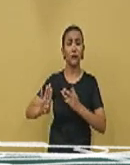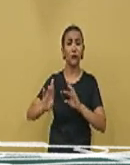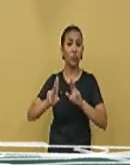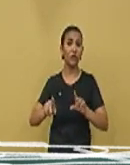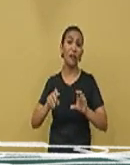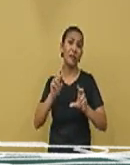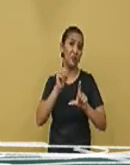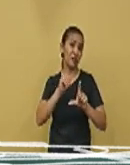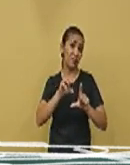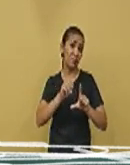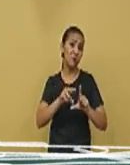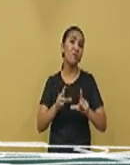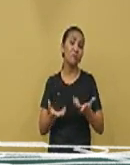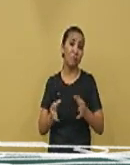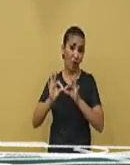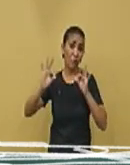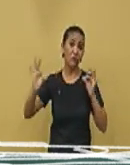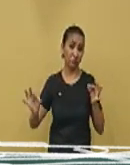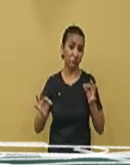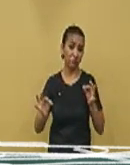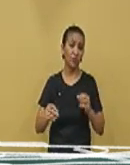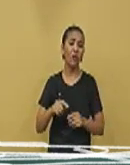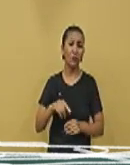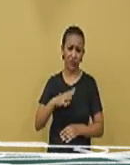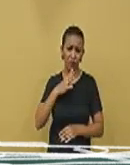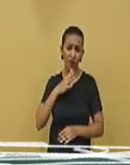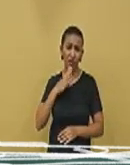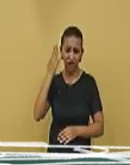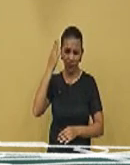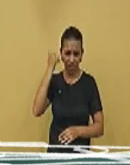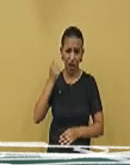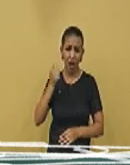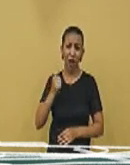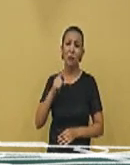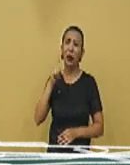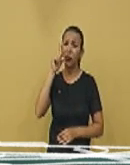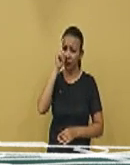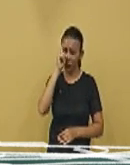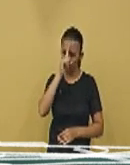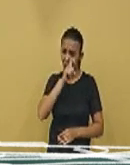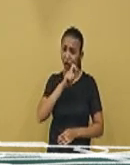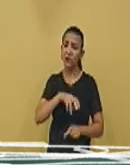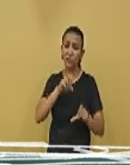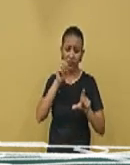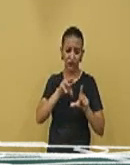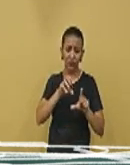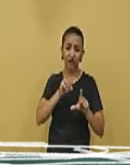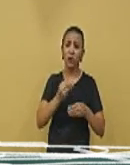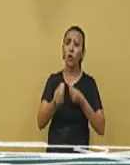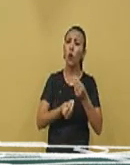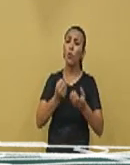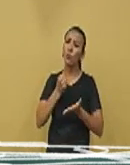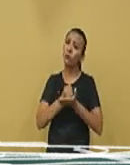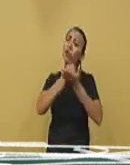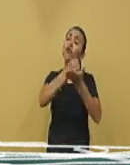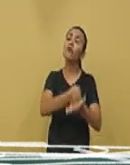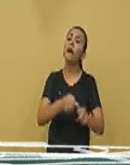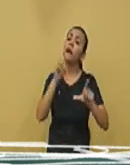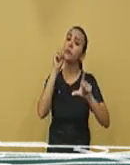licenciaturas. É, o senhor conhece a dificuldade das licenciaturas? Como pretende ajudá-las?